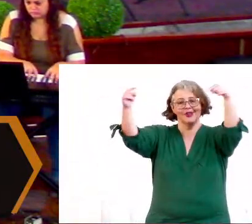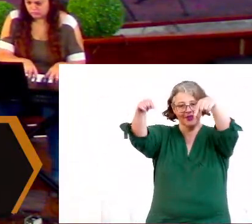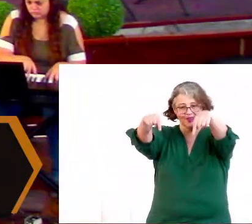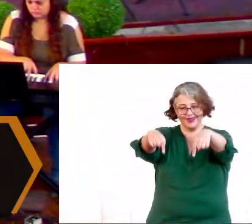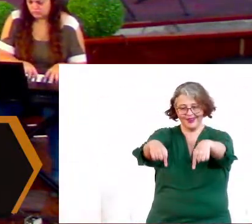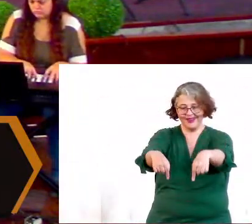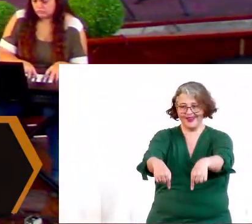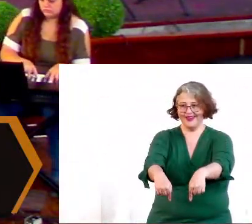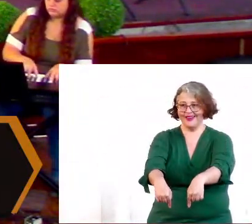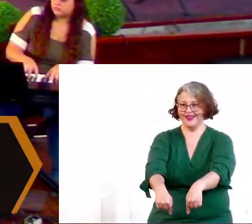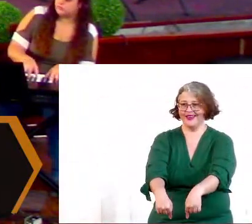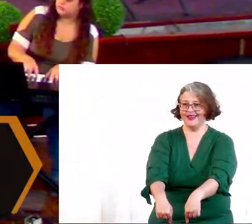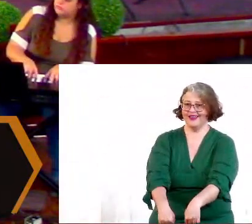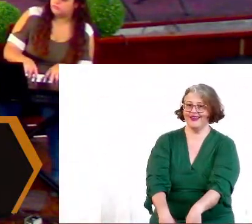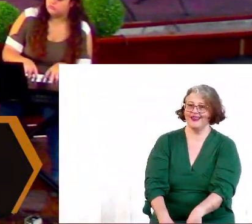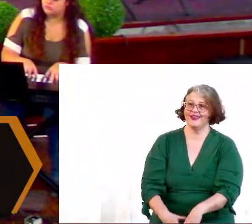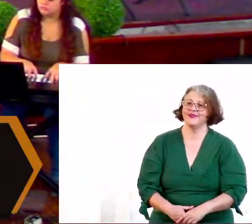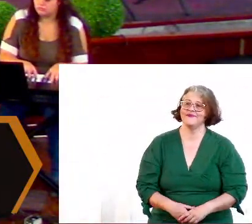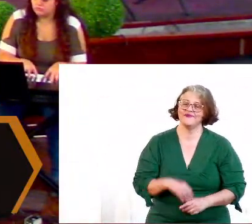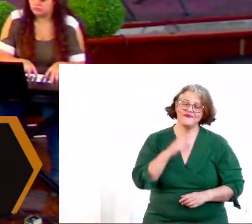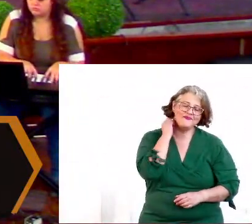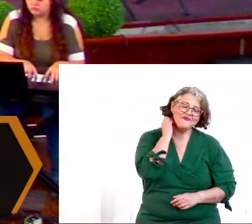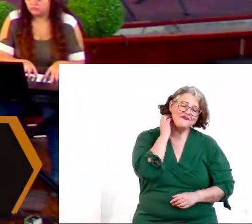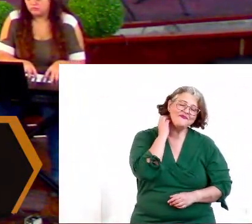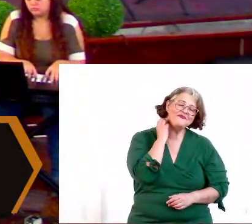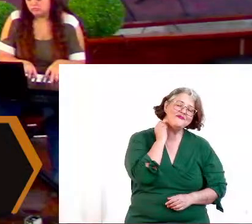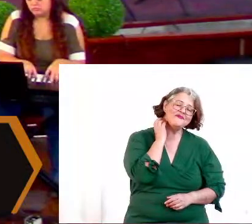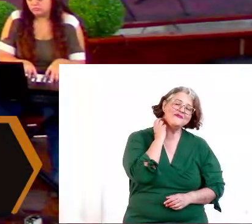presente aqui.